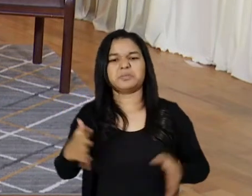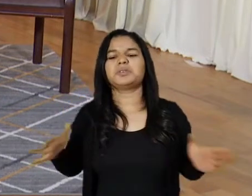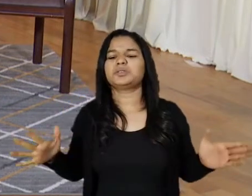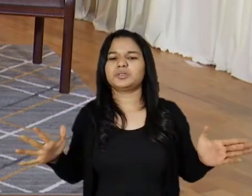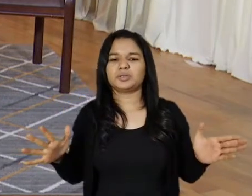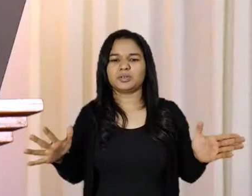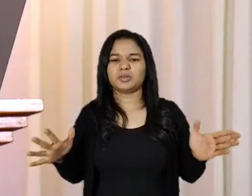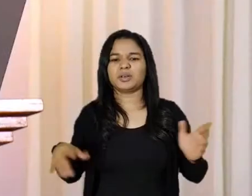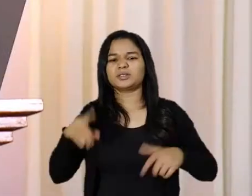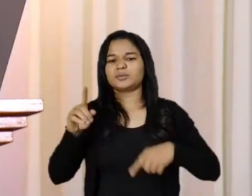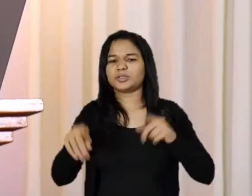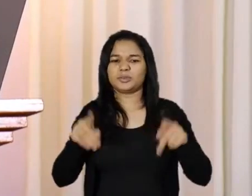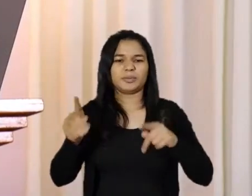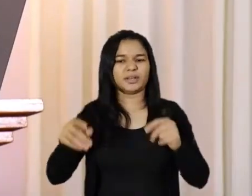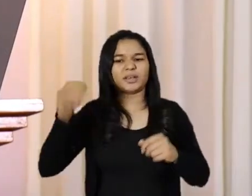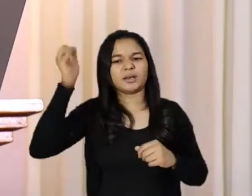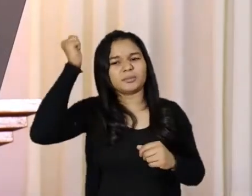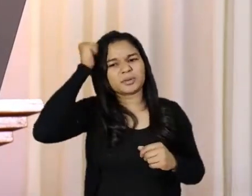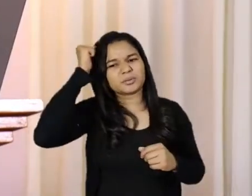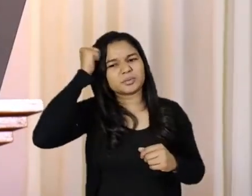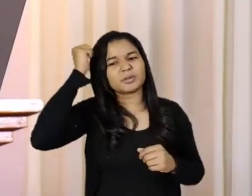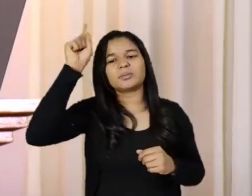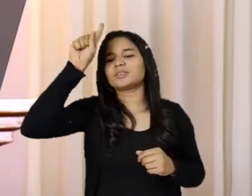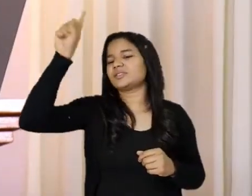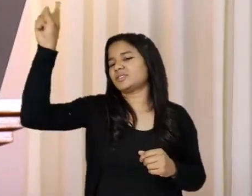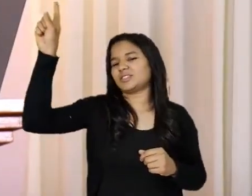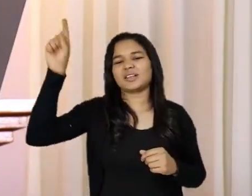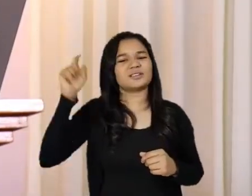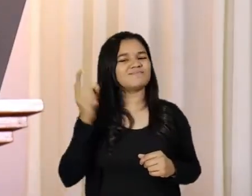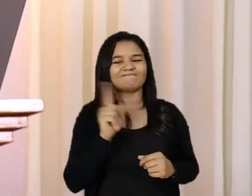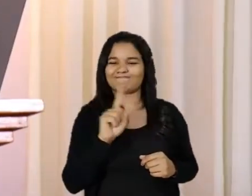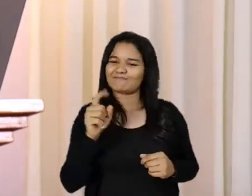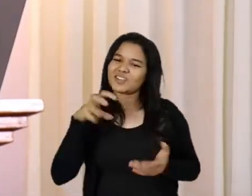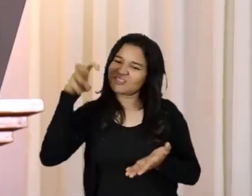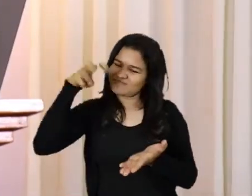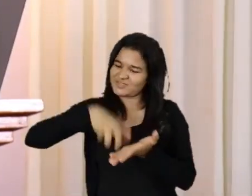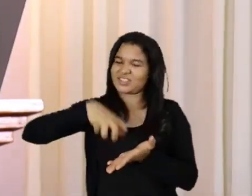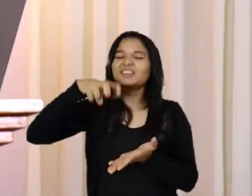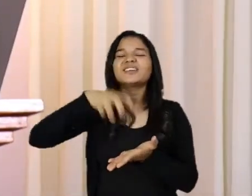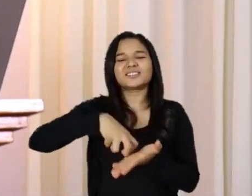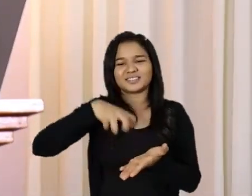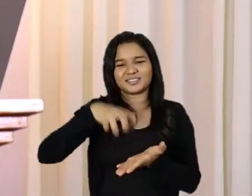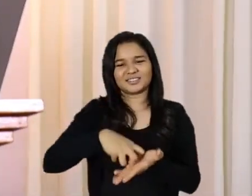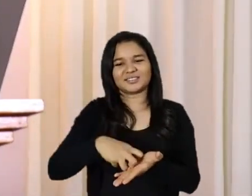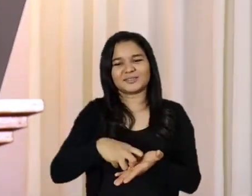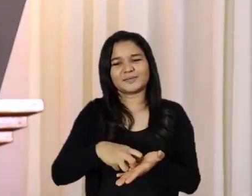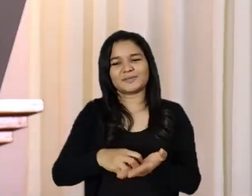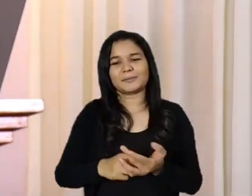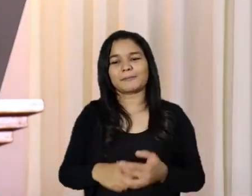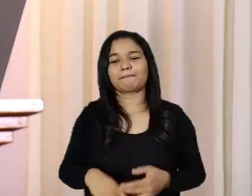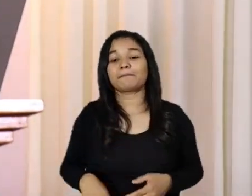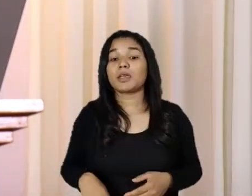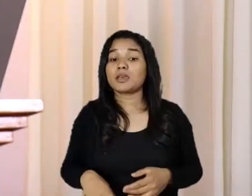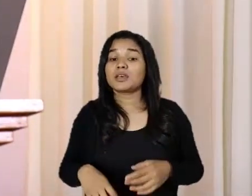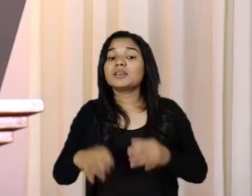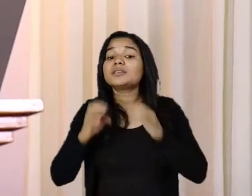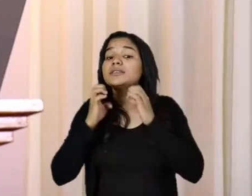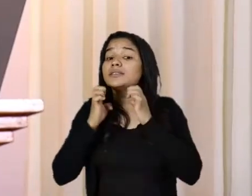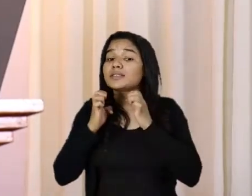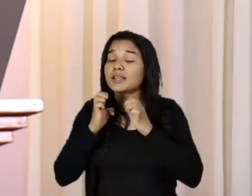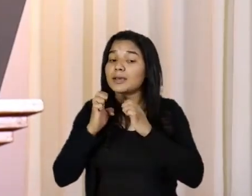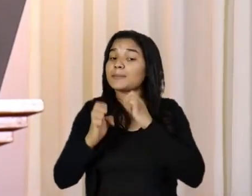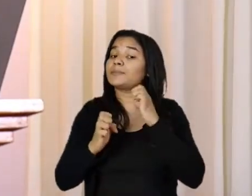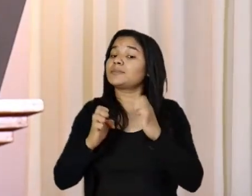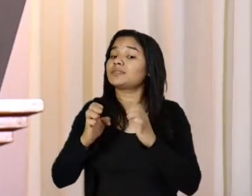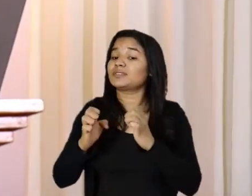aquela cidade. Então, se a mensagem de Noé, a mensagem de Deus trazida por Noé tivesse sido aceita, o dilúvio